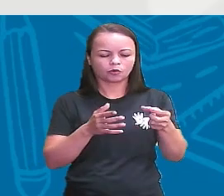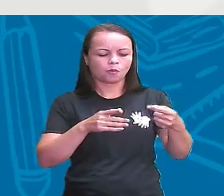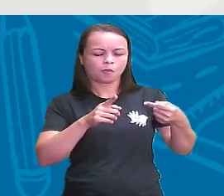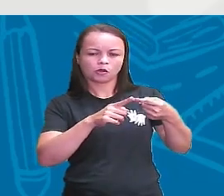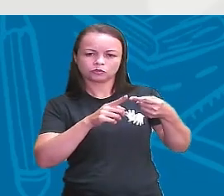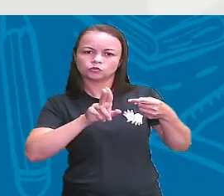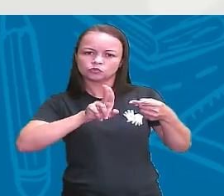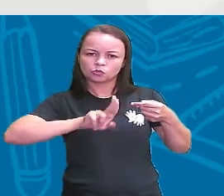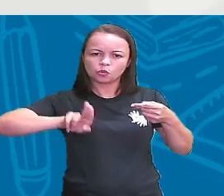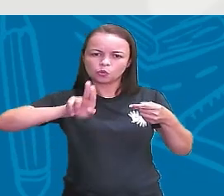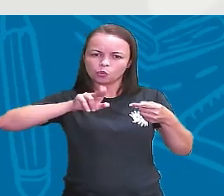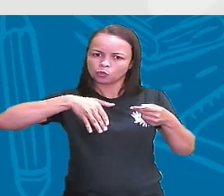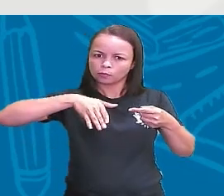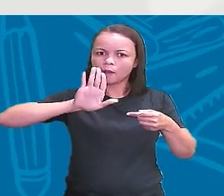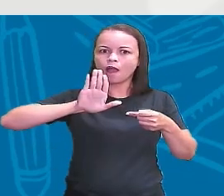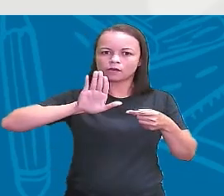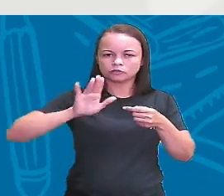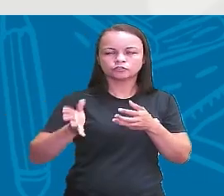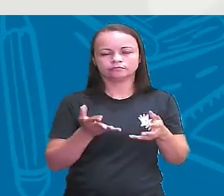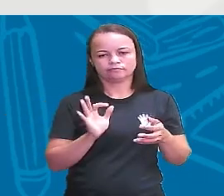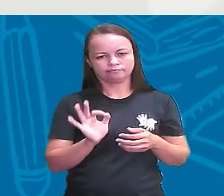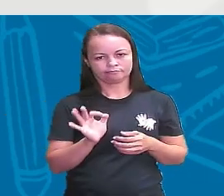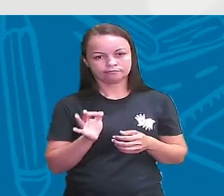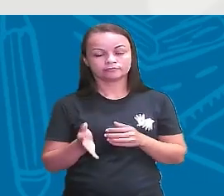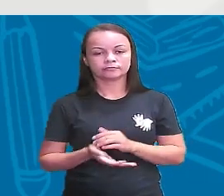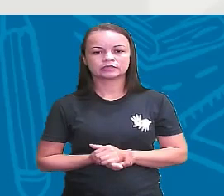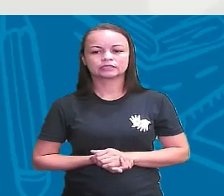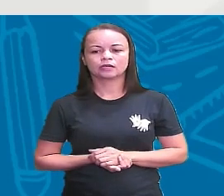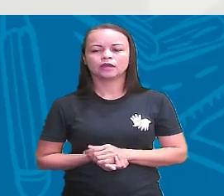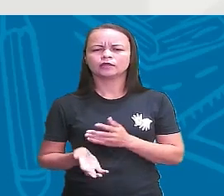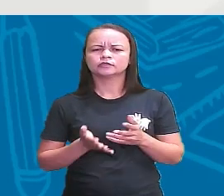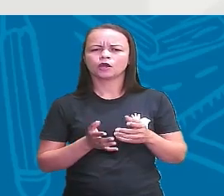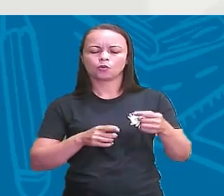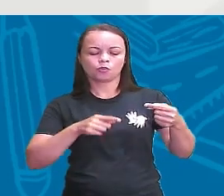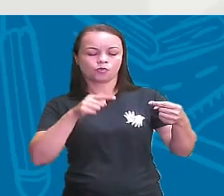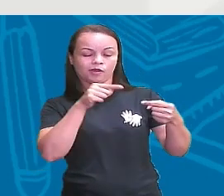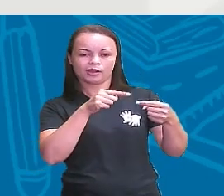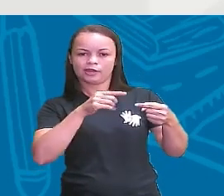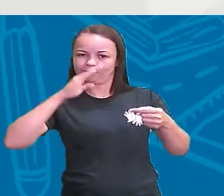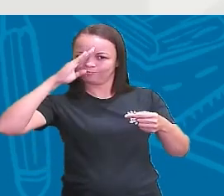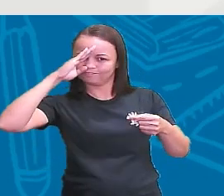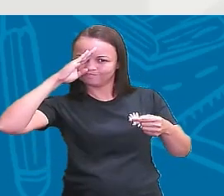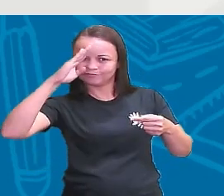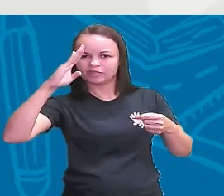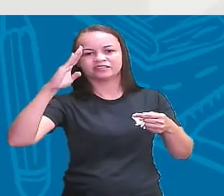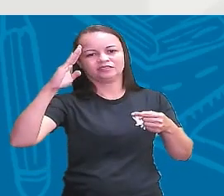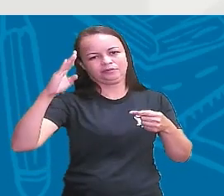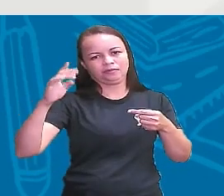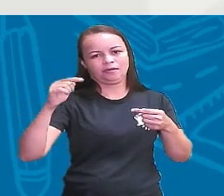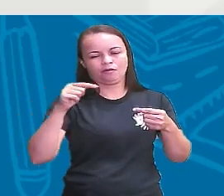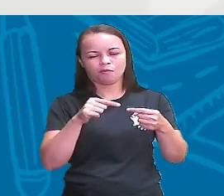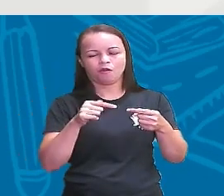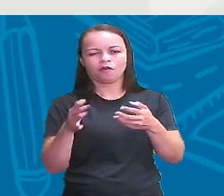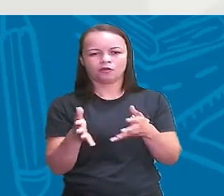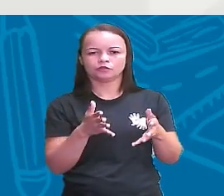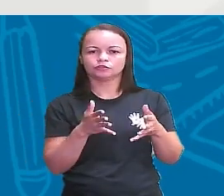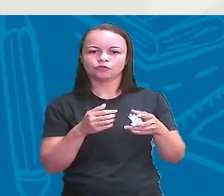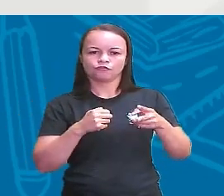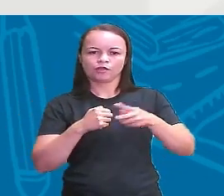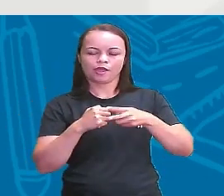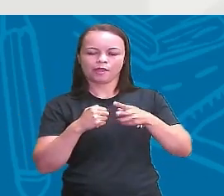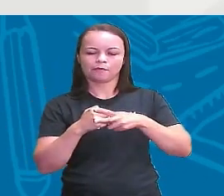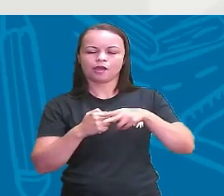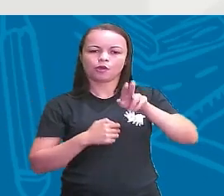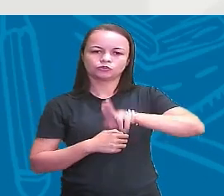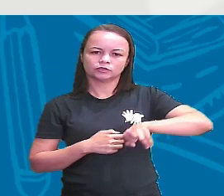mais usados, tá certo? A gente pode dizer assim, que ele é o principal modo verbal